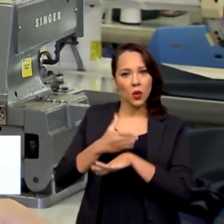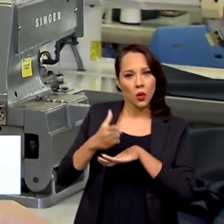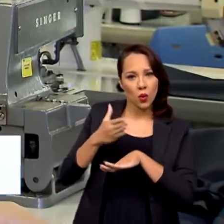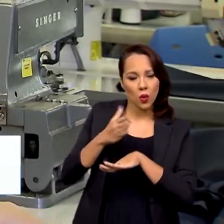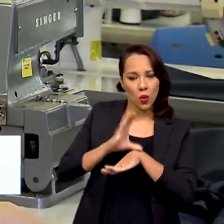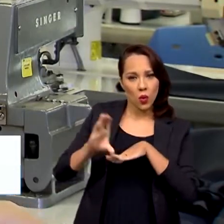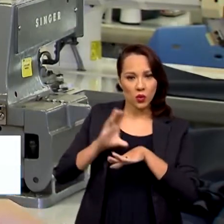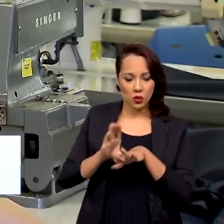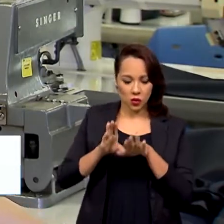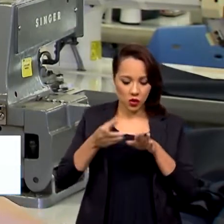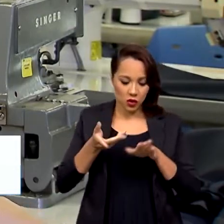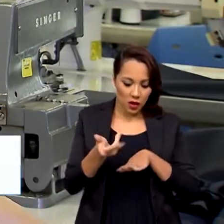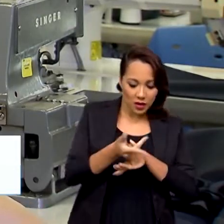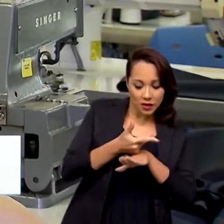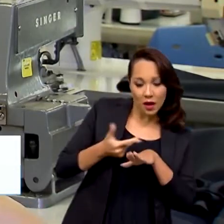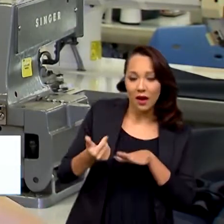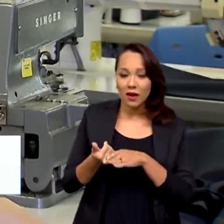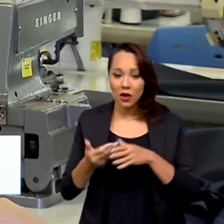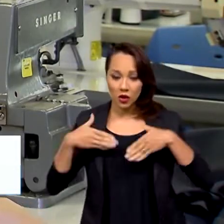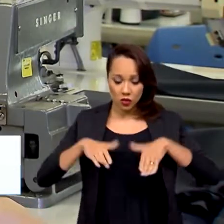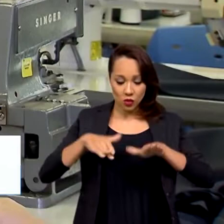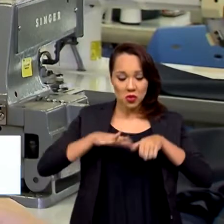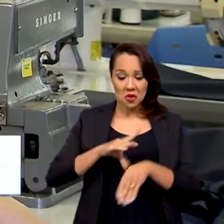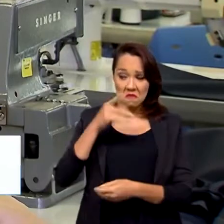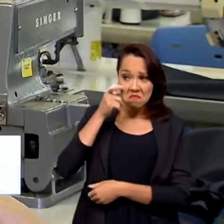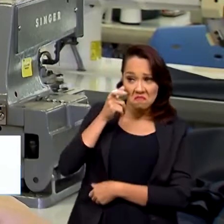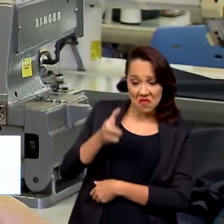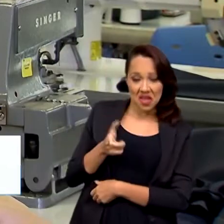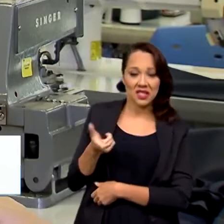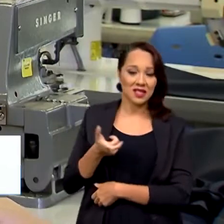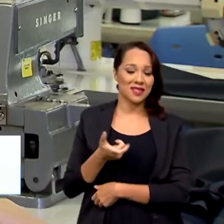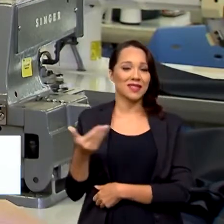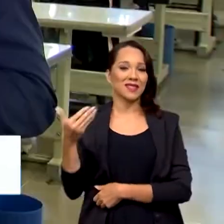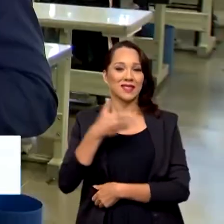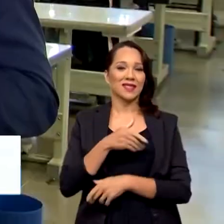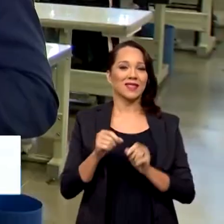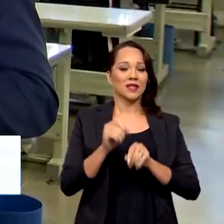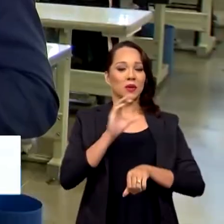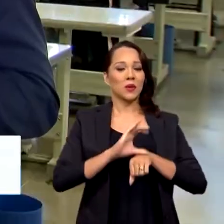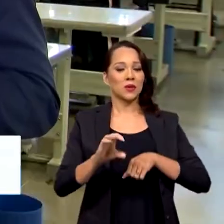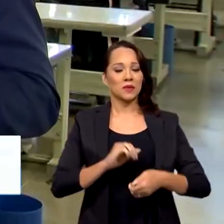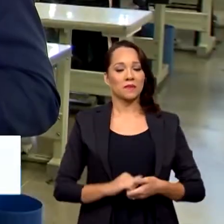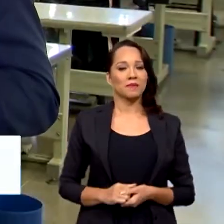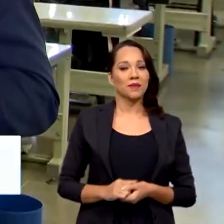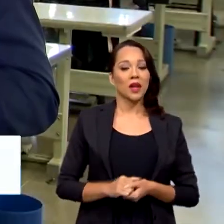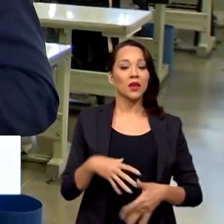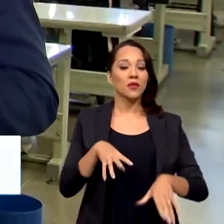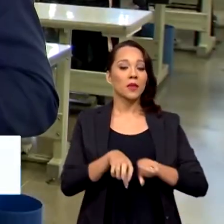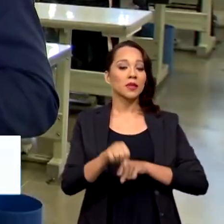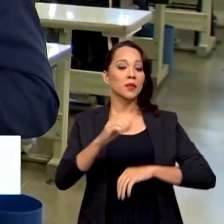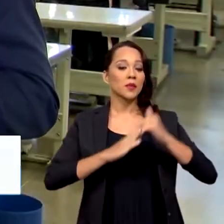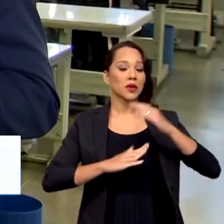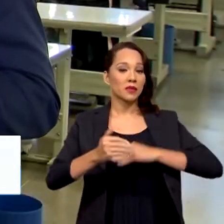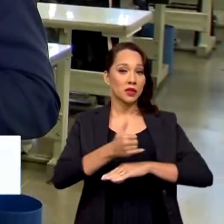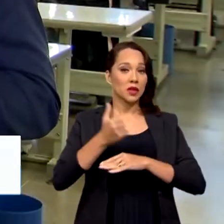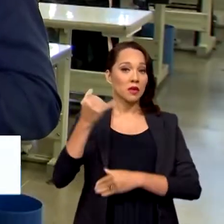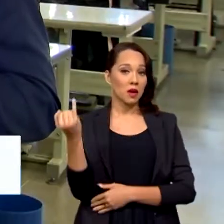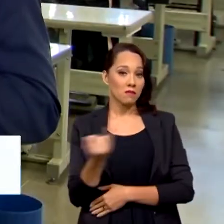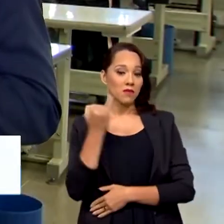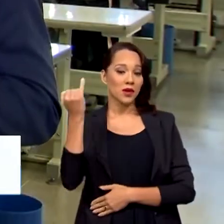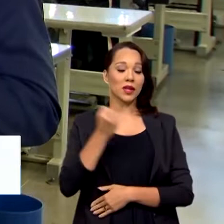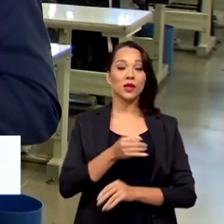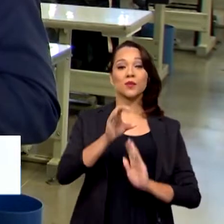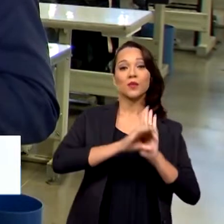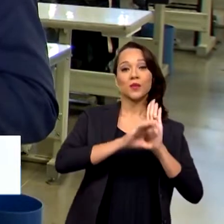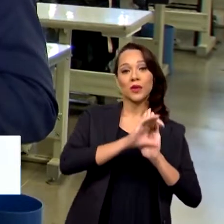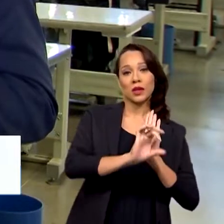de costura. E eu achei muito interessante, eu fiquei muito interessada e vim aqui fazer. A formação profissional é importante para o currículo